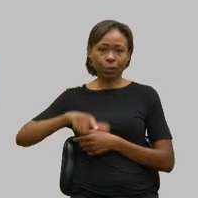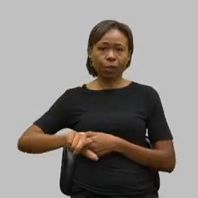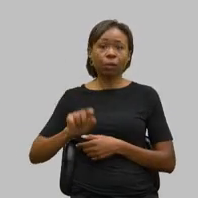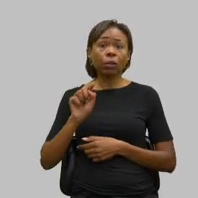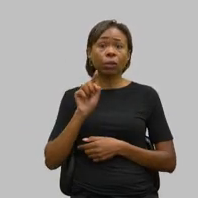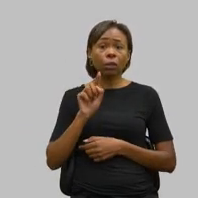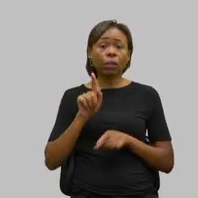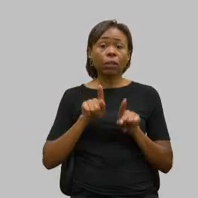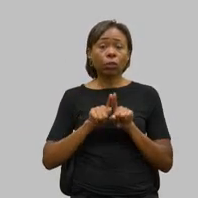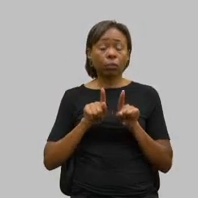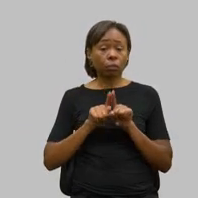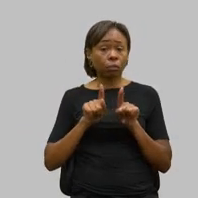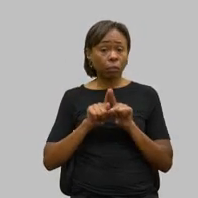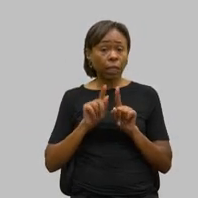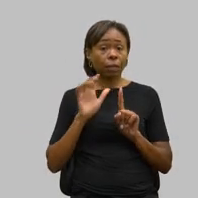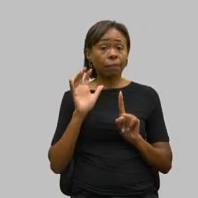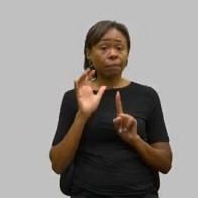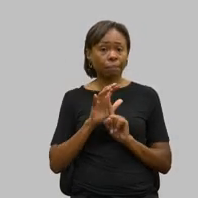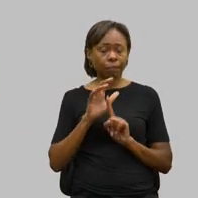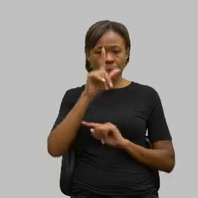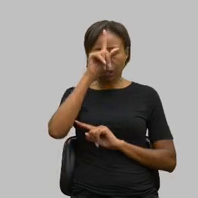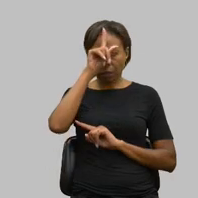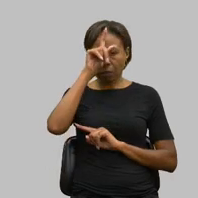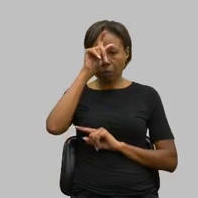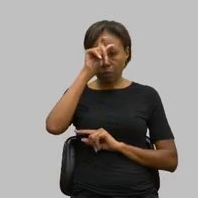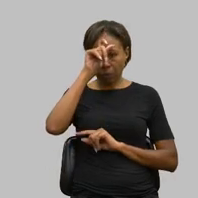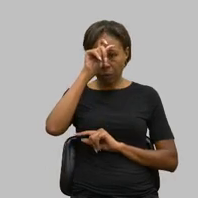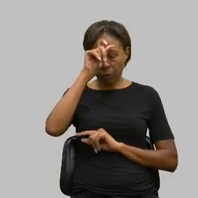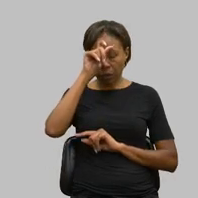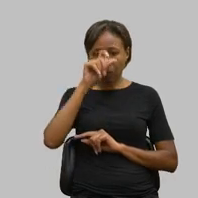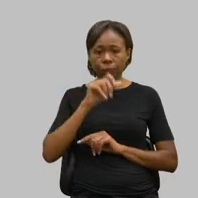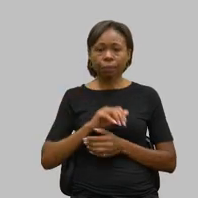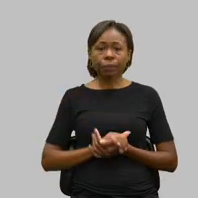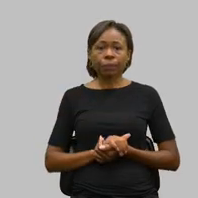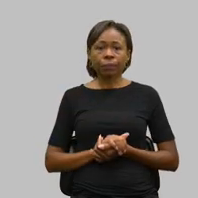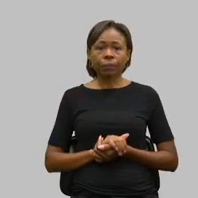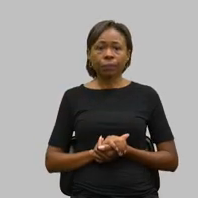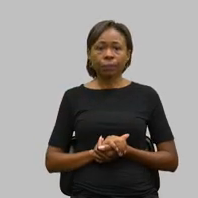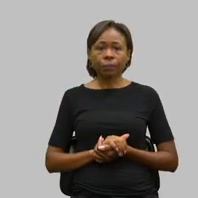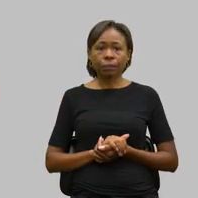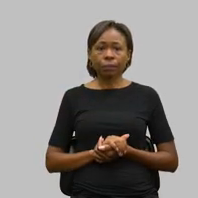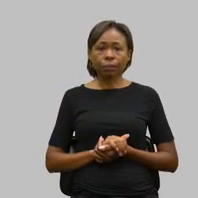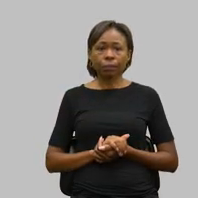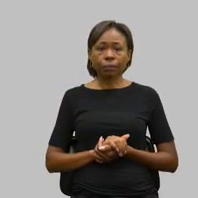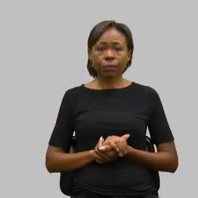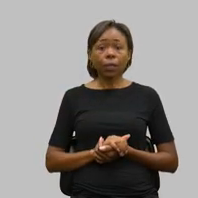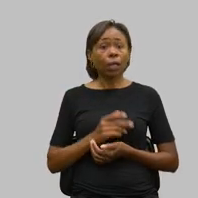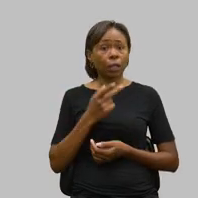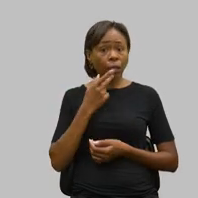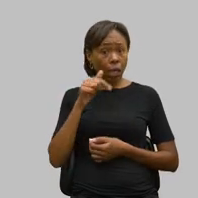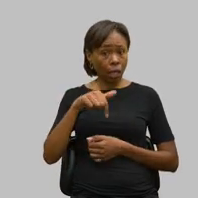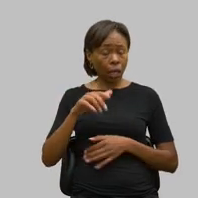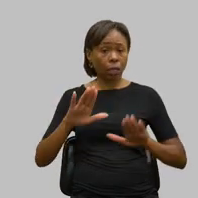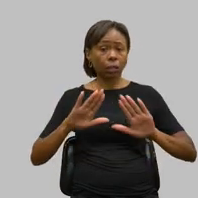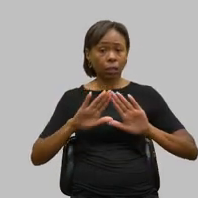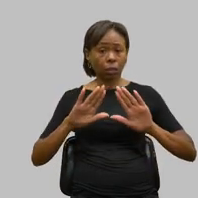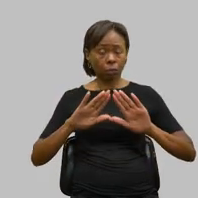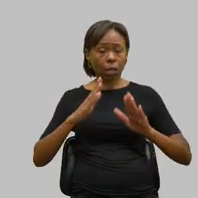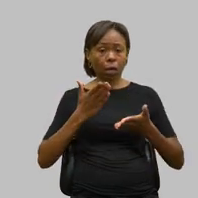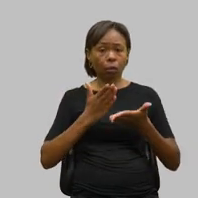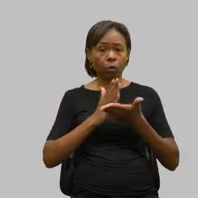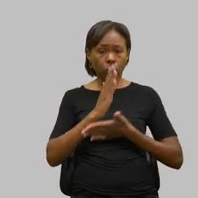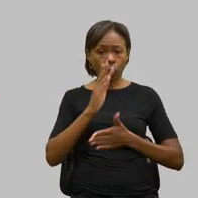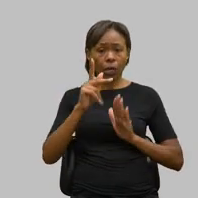hospitais, aí eu faço aqui justiça à Assembleia Legislativa, que aprovou a lei complementar 175,